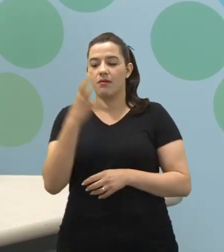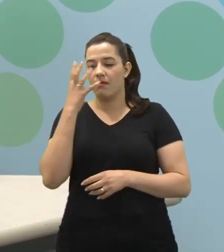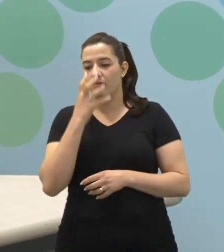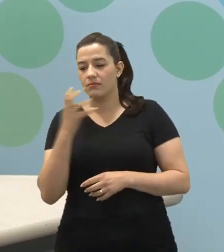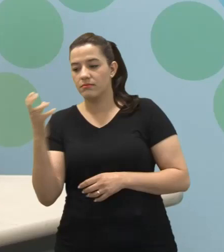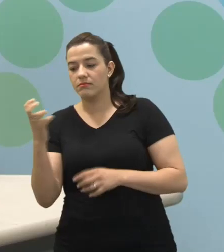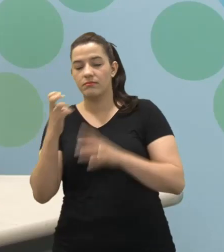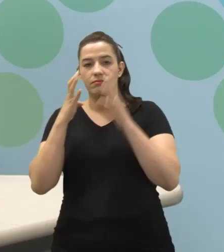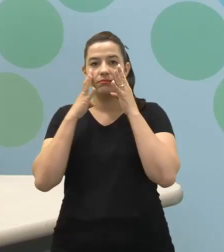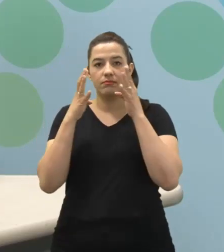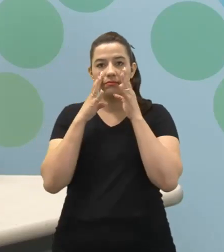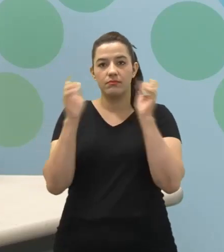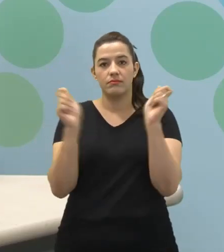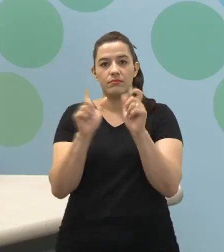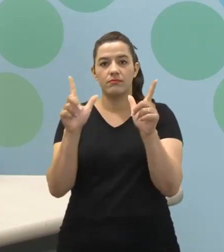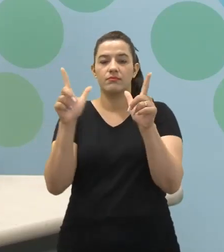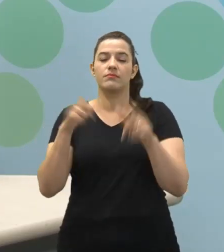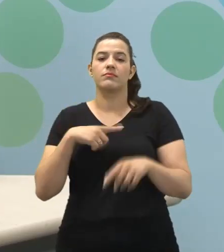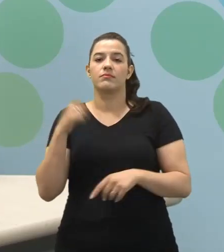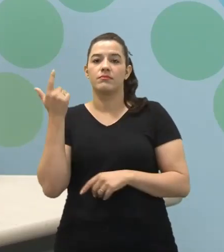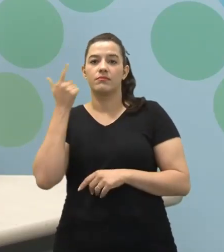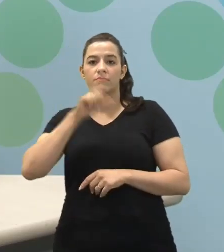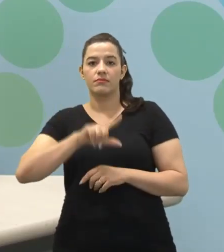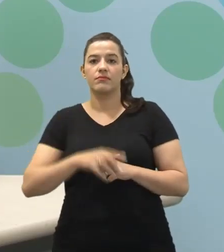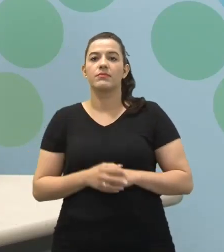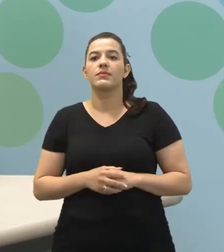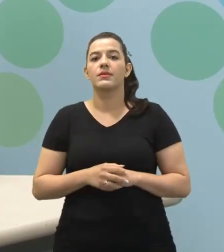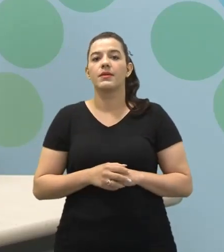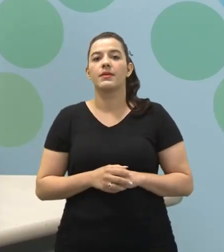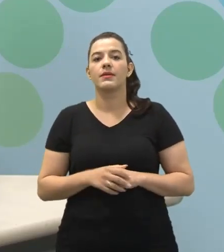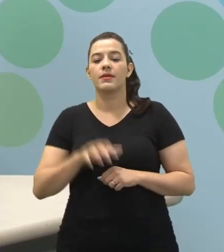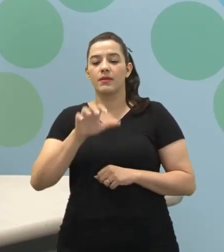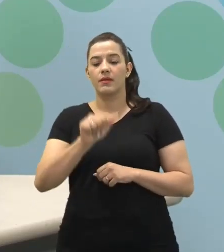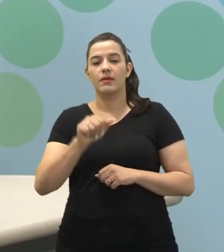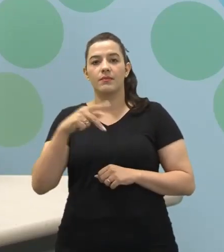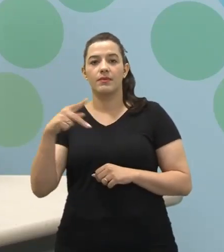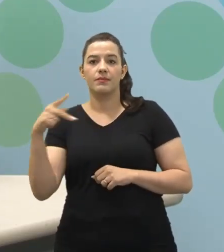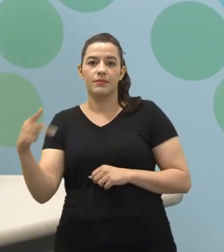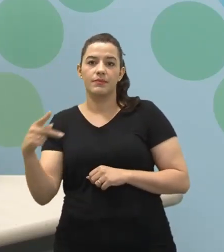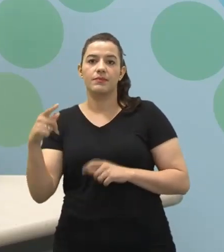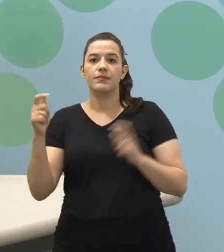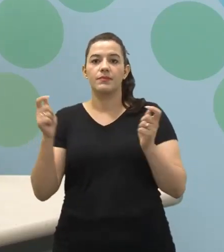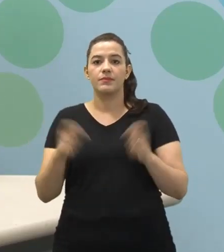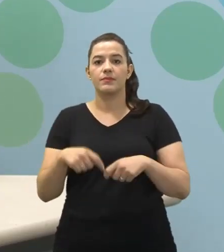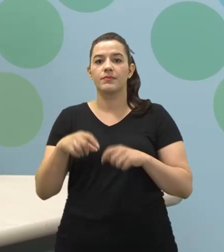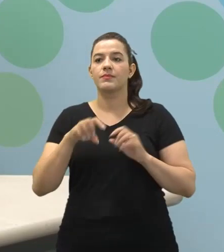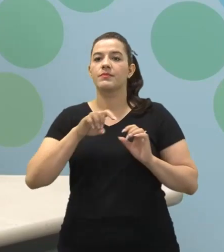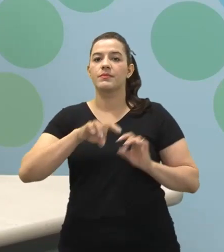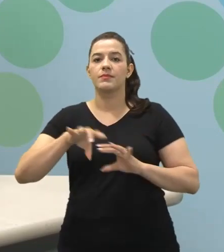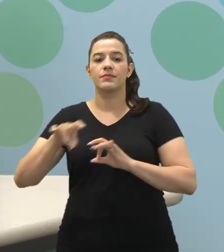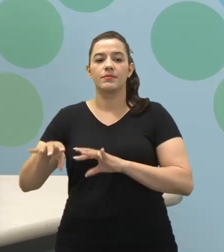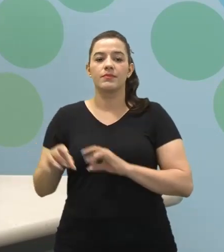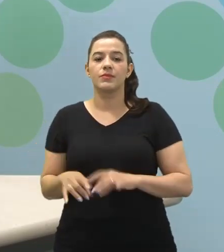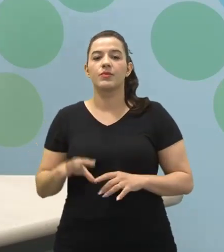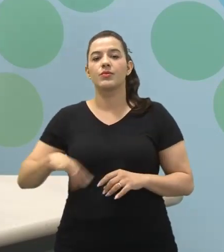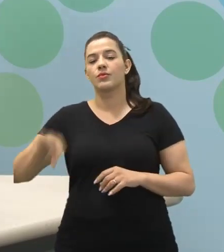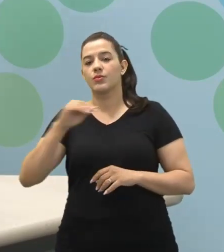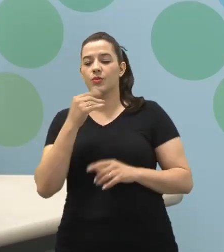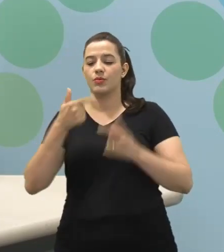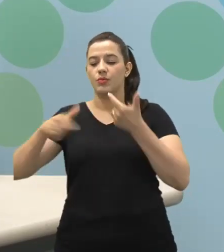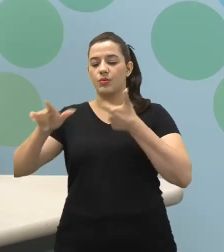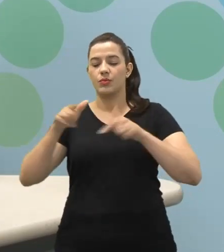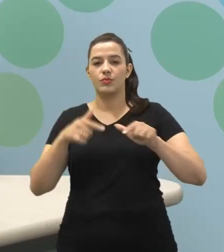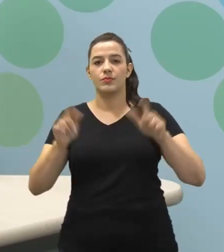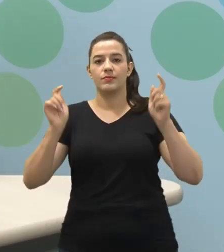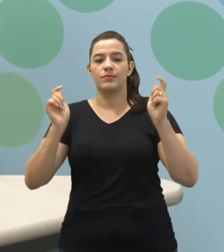né dos Estudantes é aplicativos né e a metodologia ativa né que e entre outros